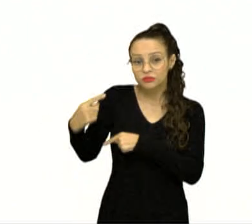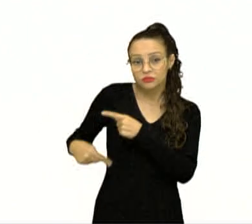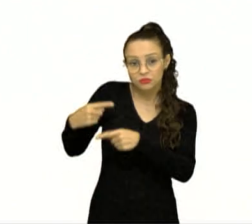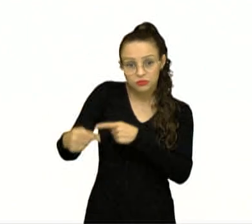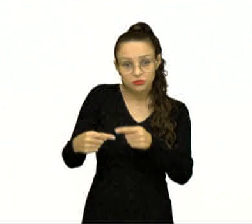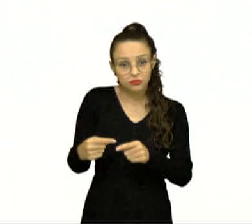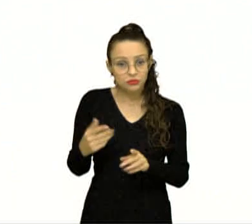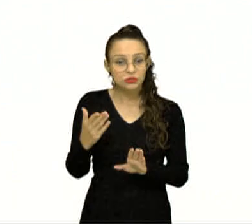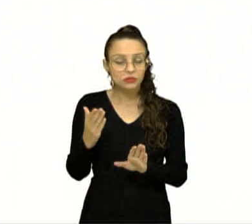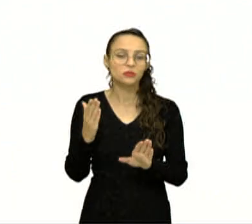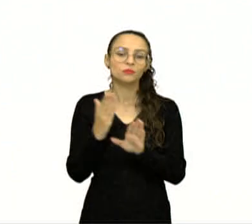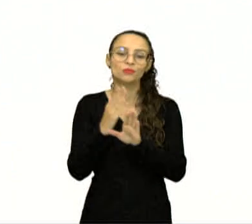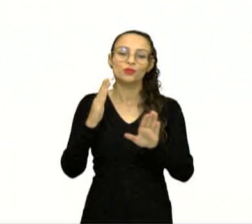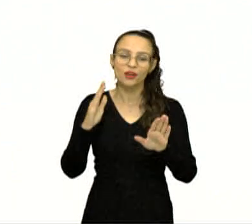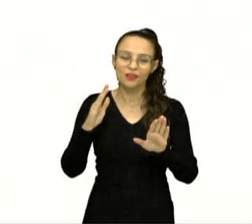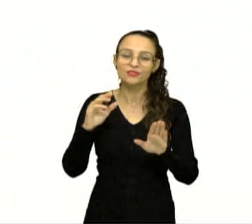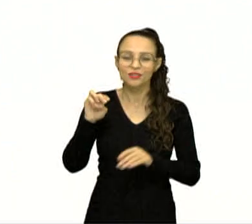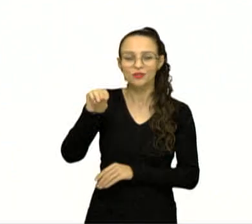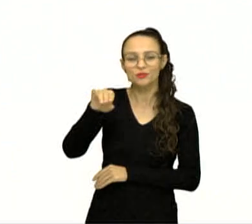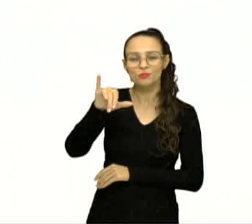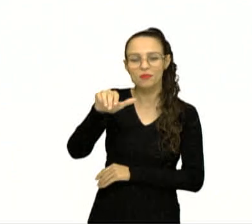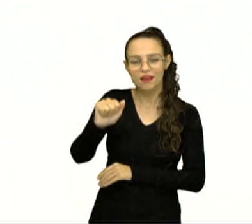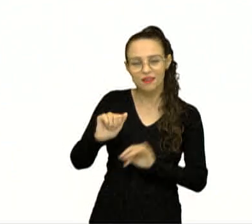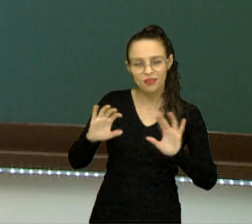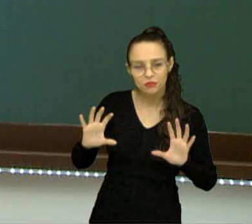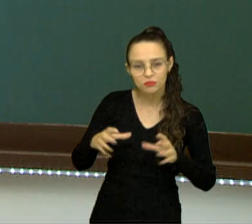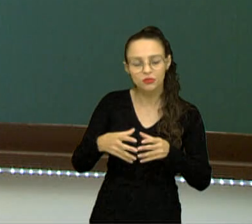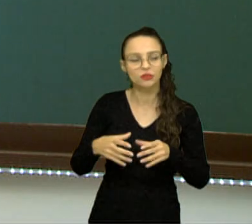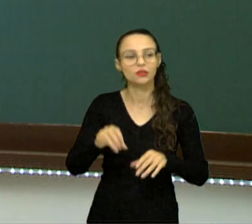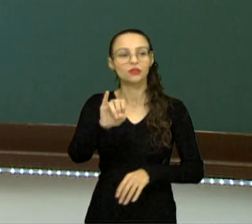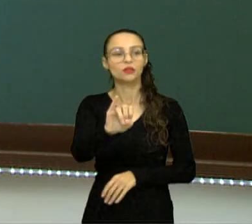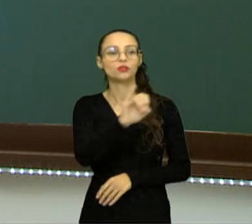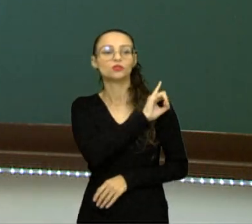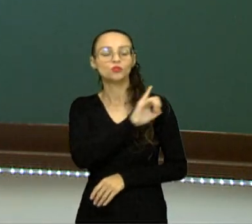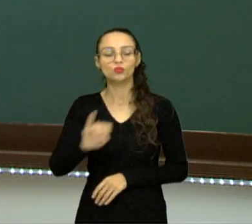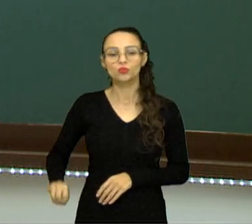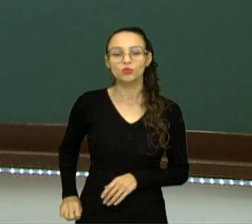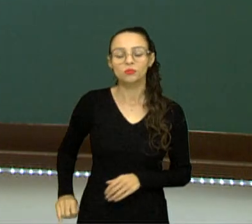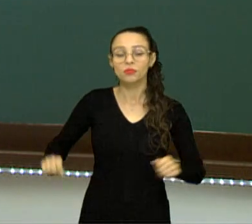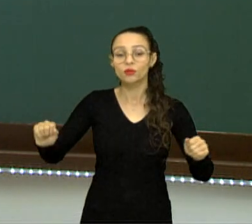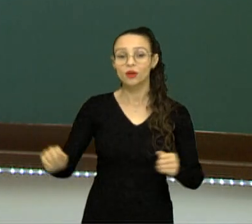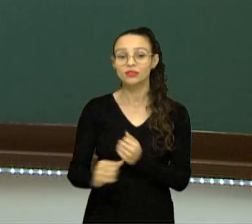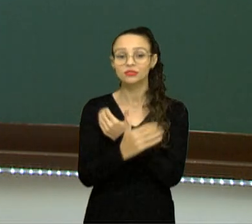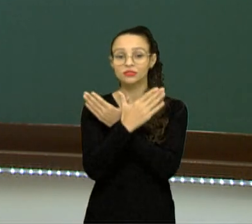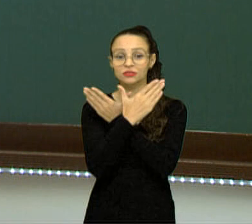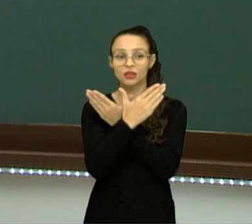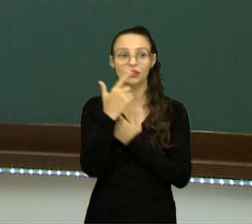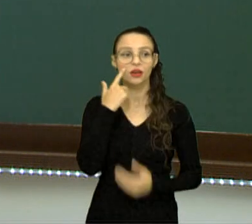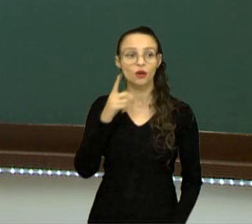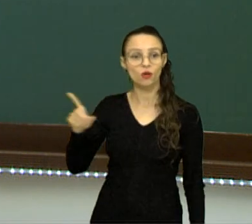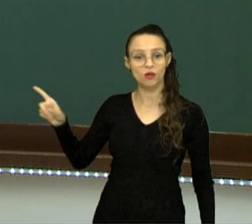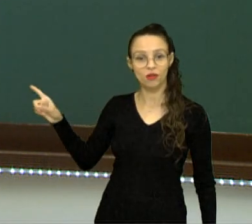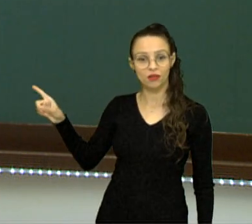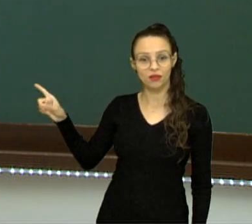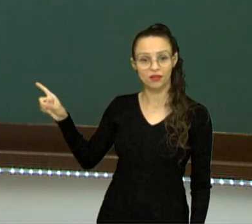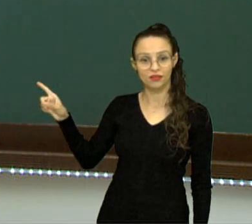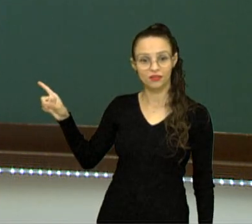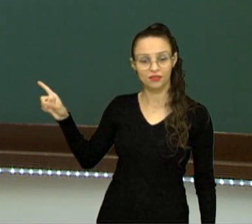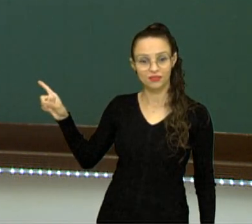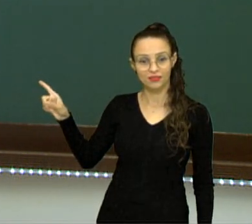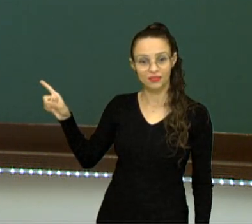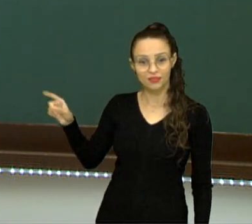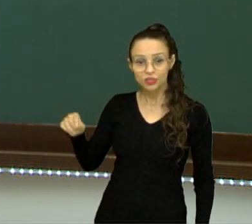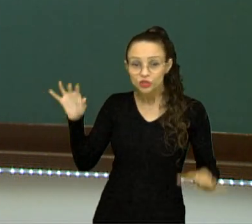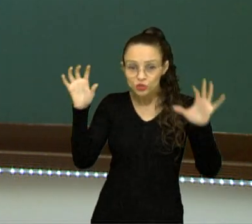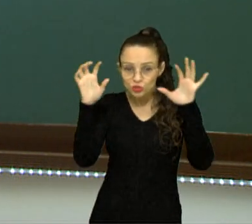até por causa do Império Maia. Aqui do Império Azteca. Olha aqui a região dos Inuites, dos Esquimós. Está